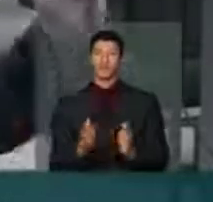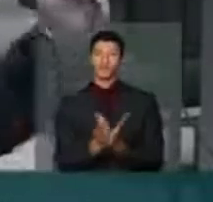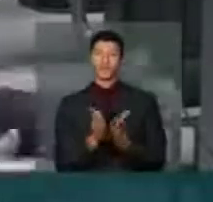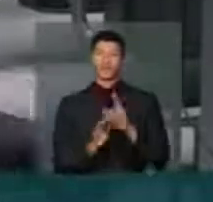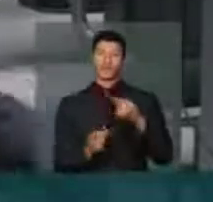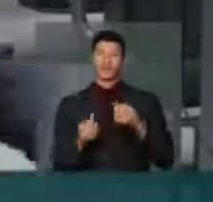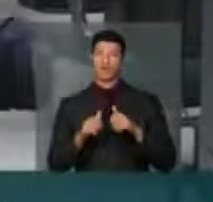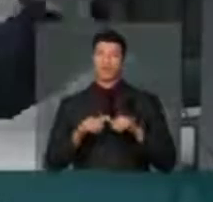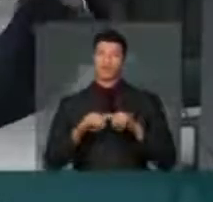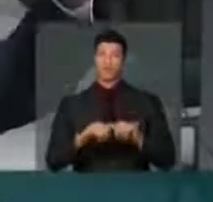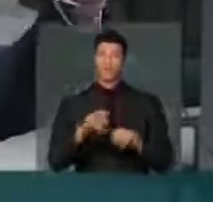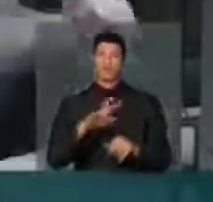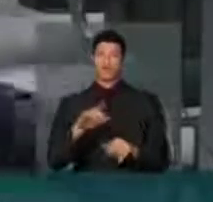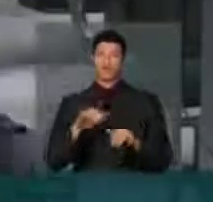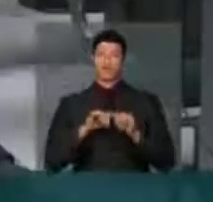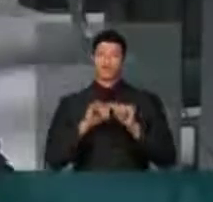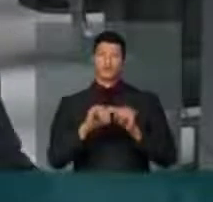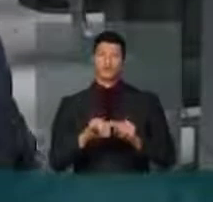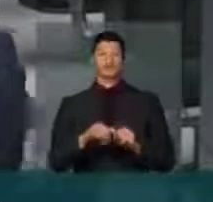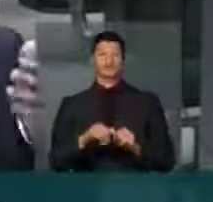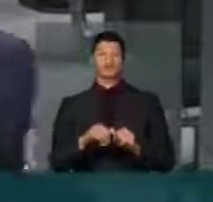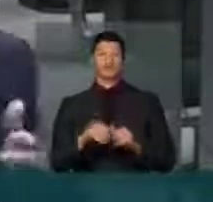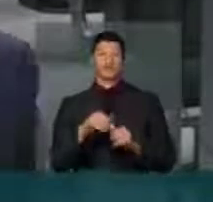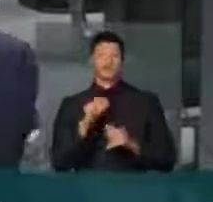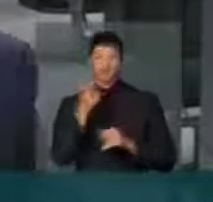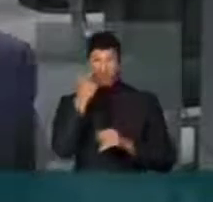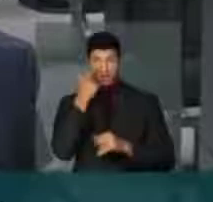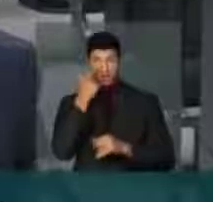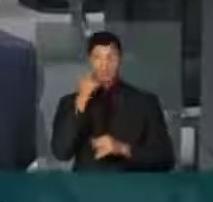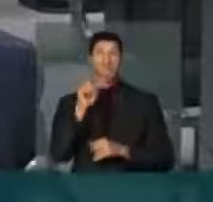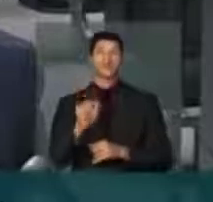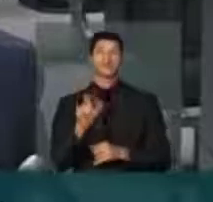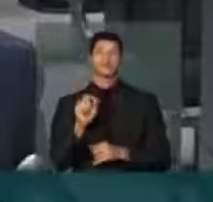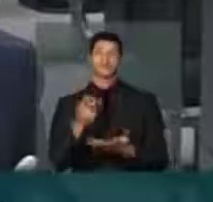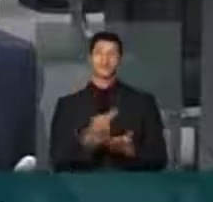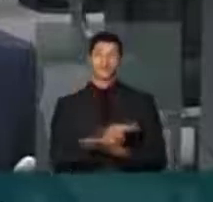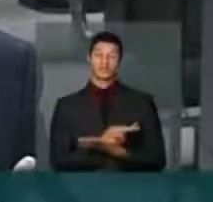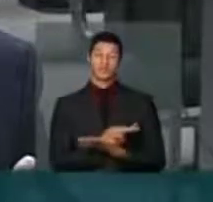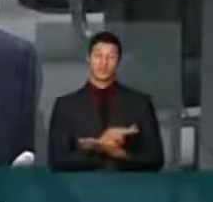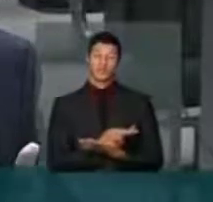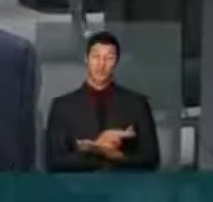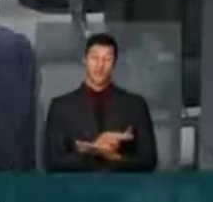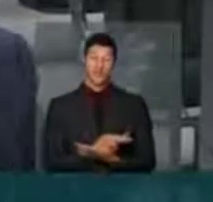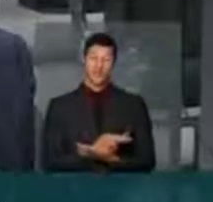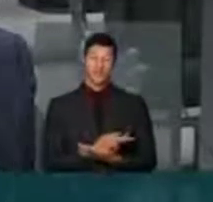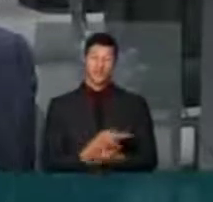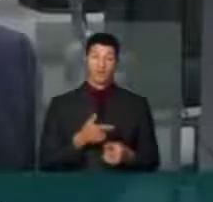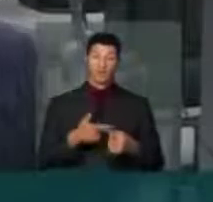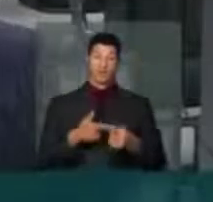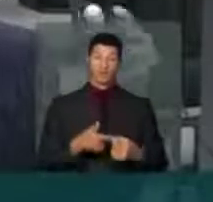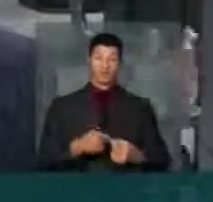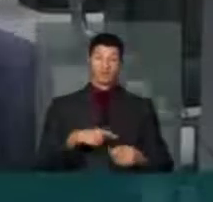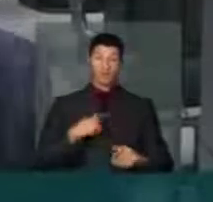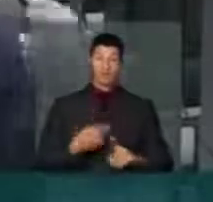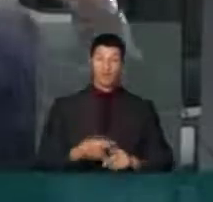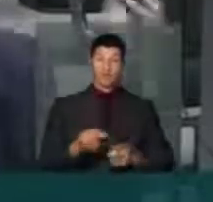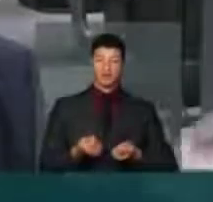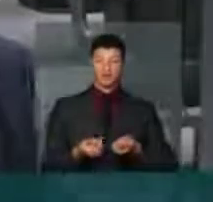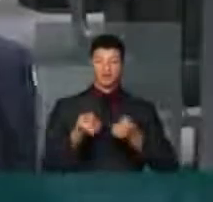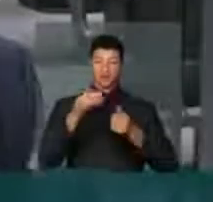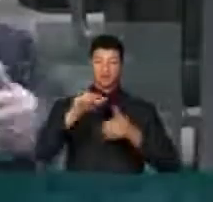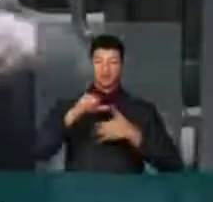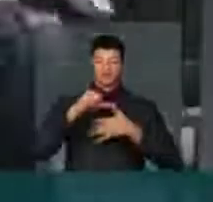vá ao mercado, que vá ao supermercado, está vendo isso que está acontecendo. A gasolina mais cara